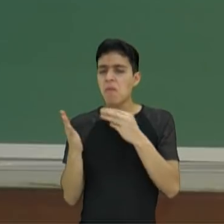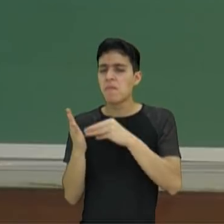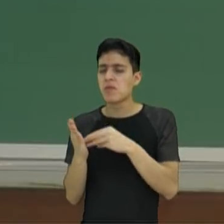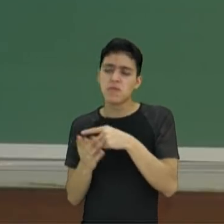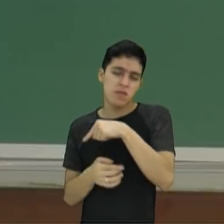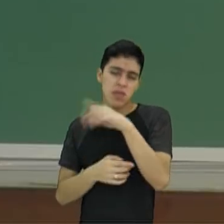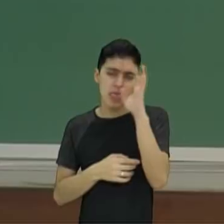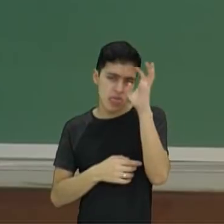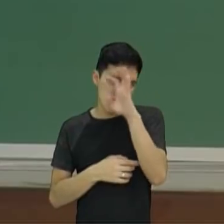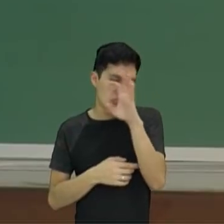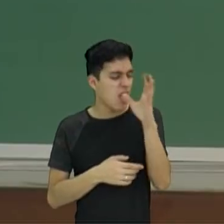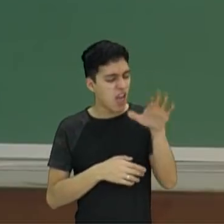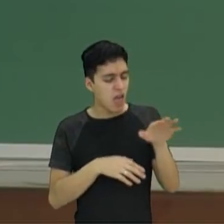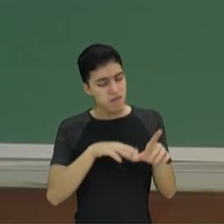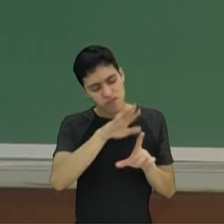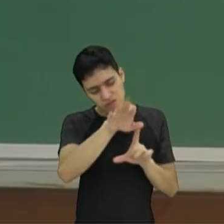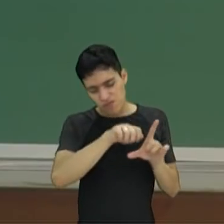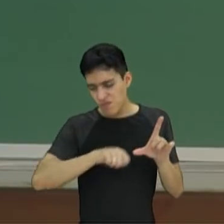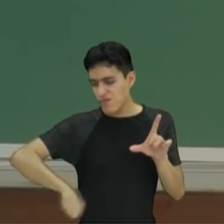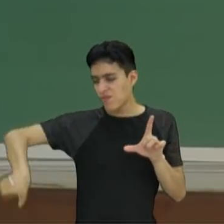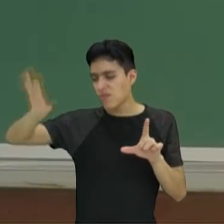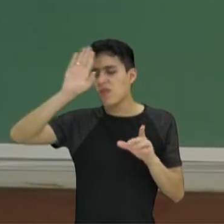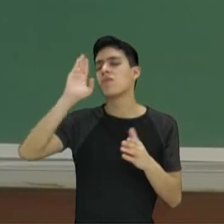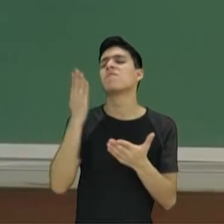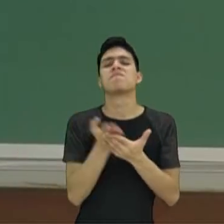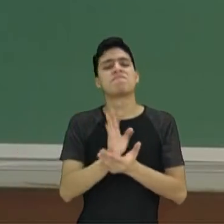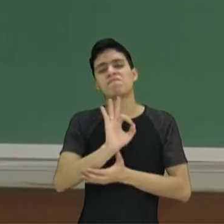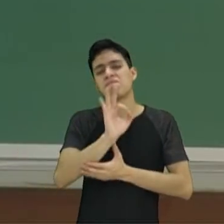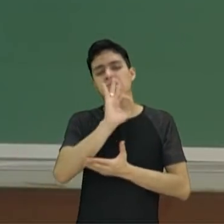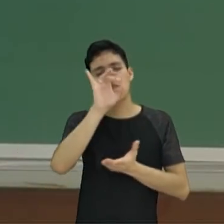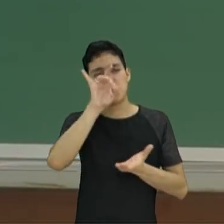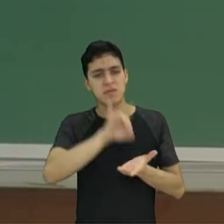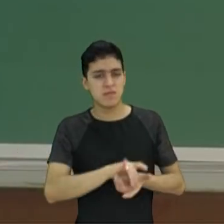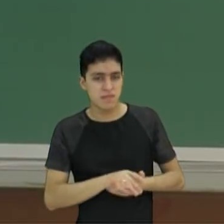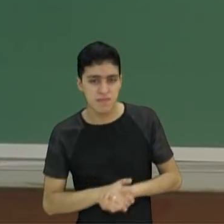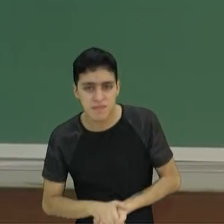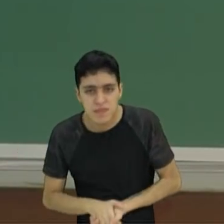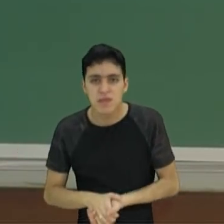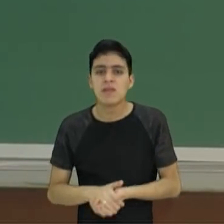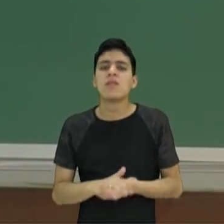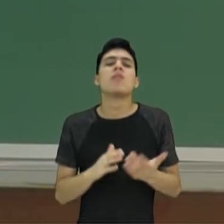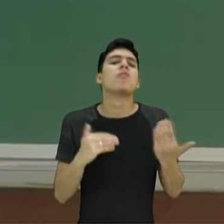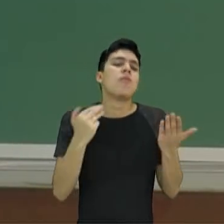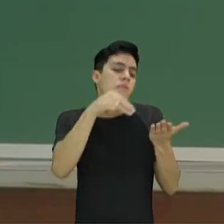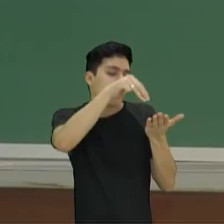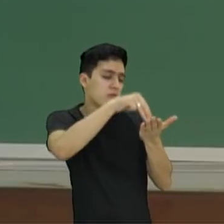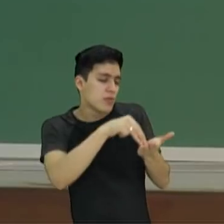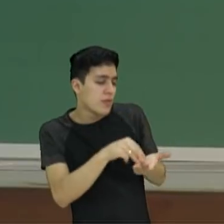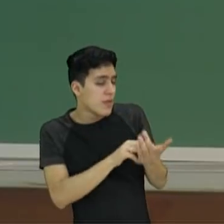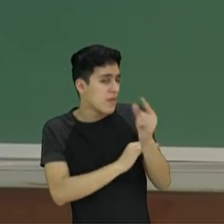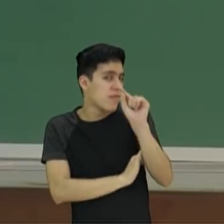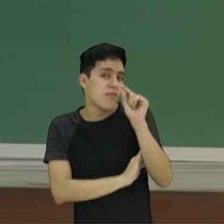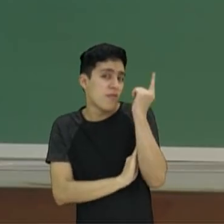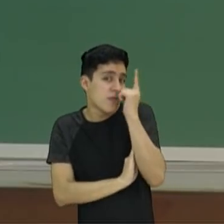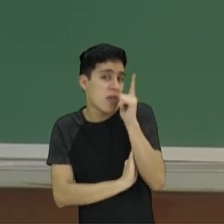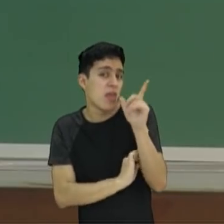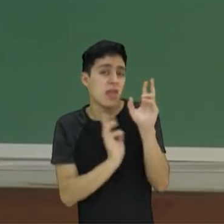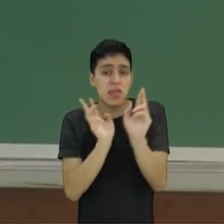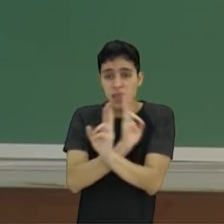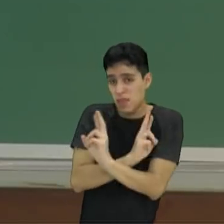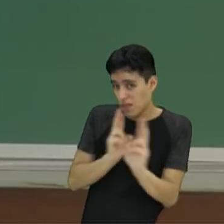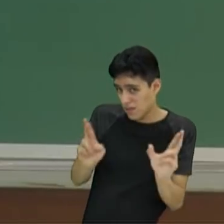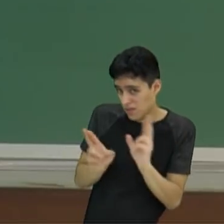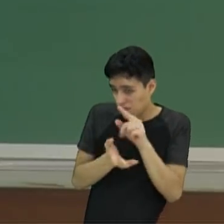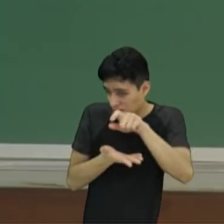dela compartilhar aquilo e acreditar que aquilo é uma verdade? Que motivos são? Você consegue relacionar algum aí no